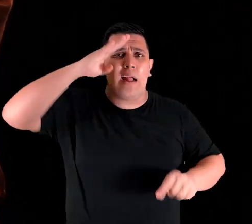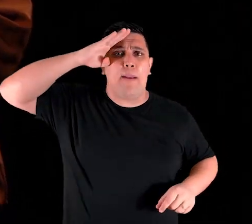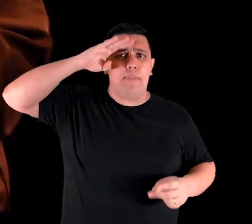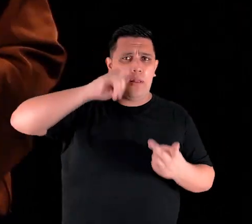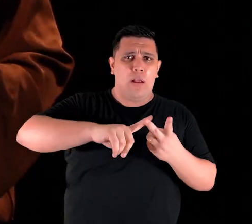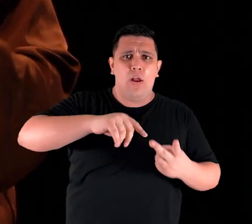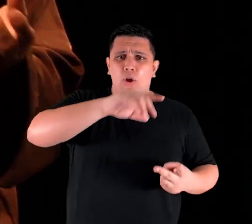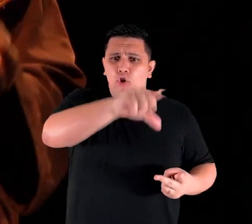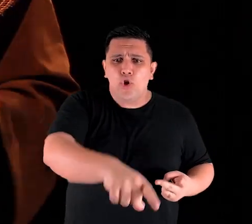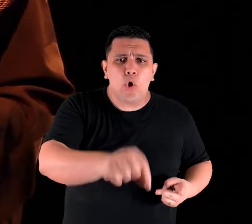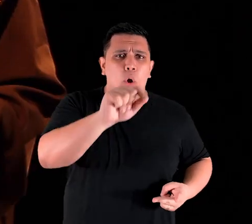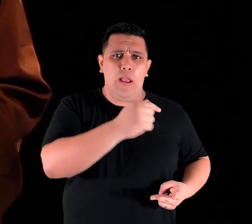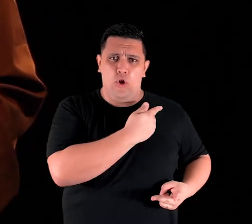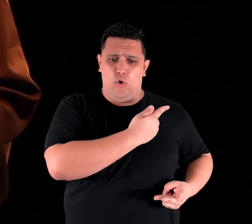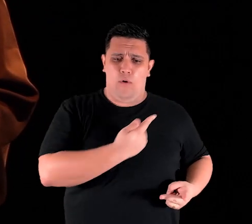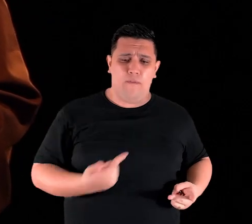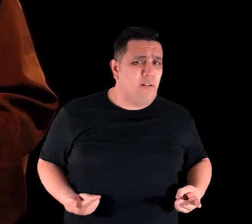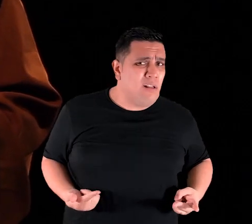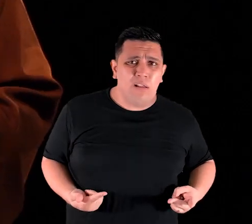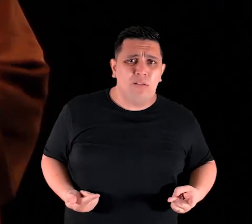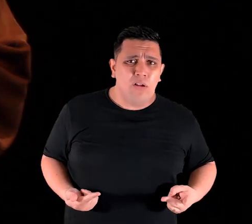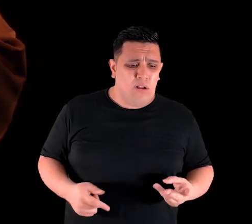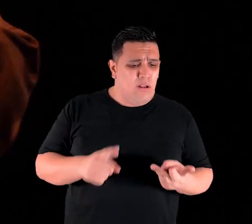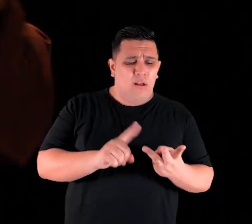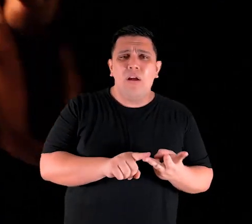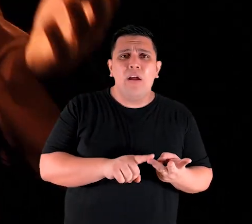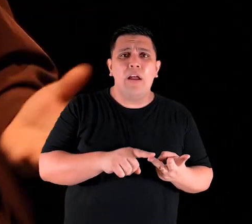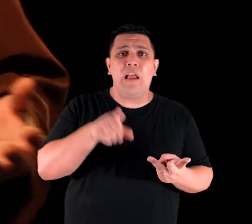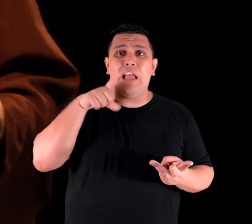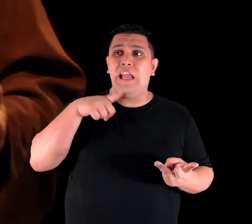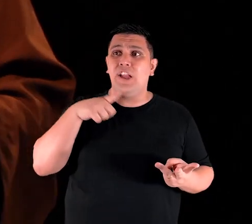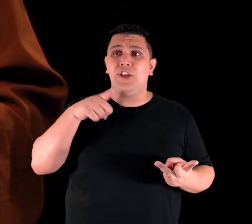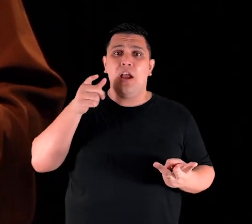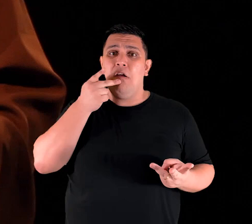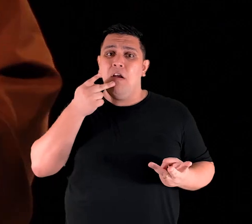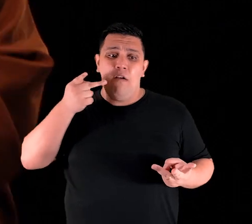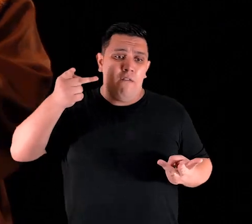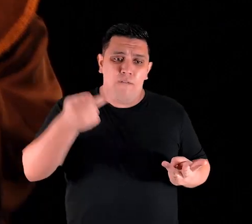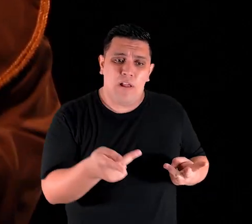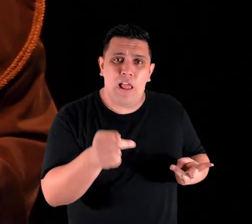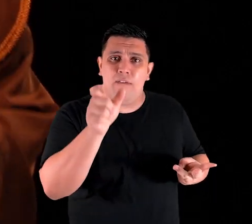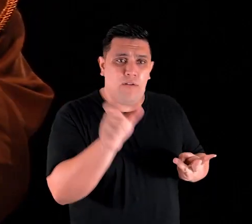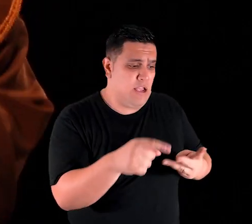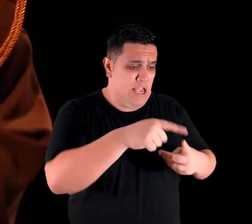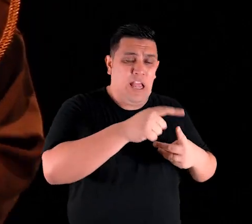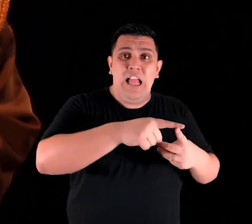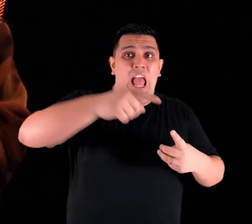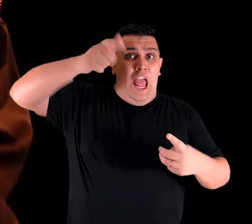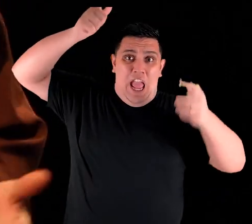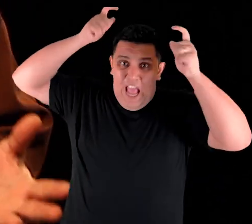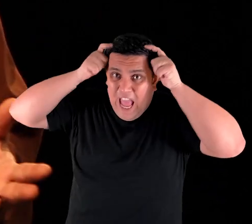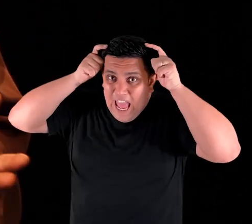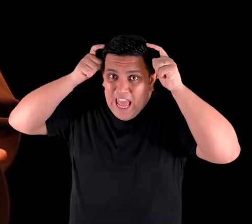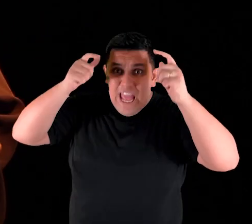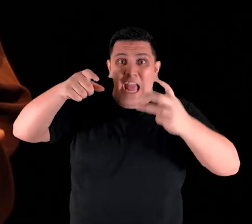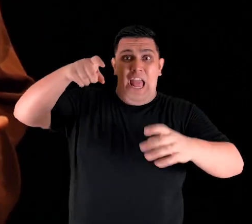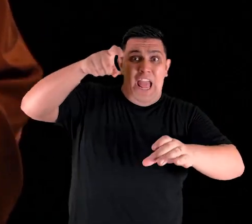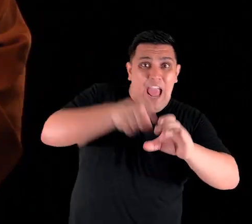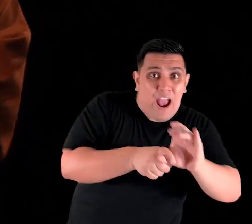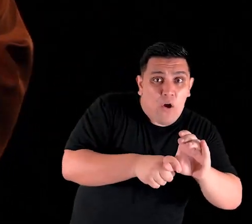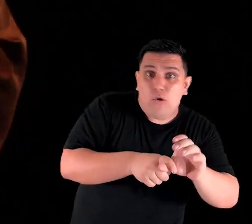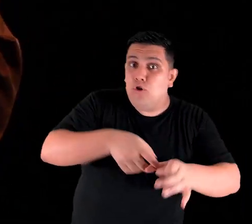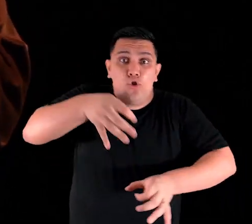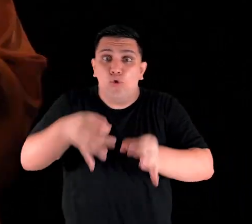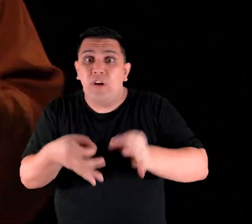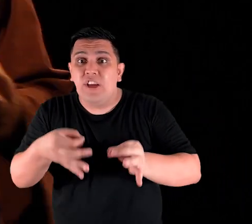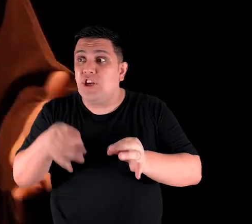os governantes das províncias. Ele tinha a palavra final. Ele era rei, réu e juiz. Ele